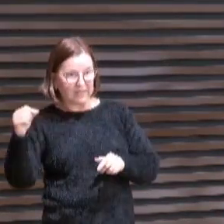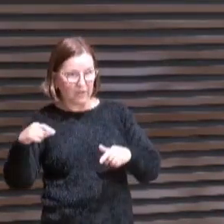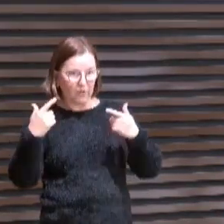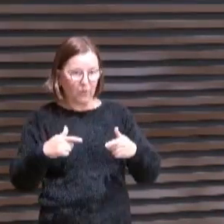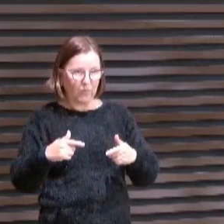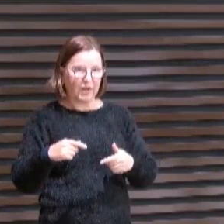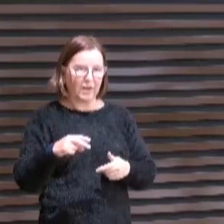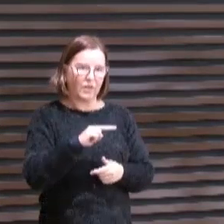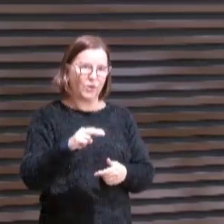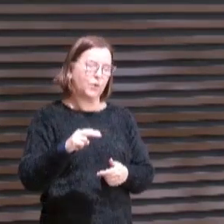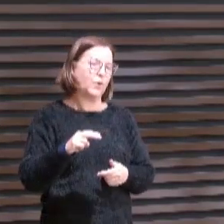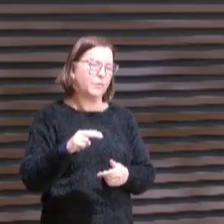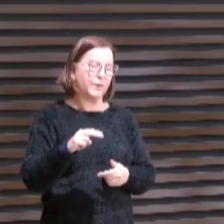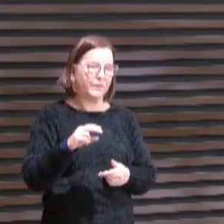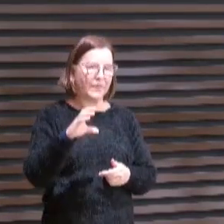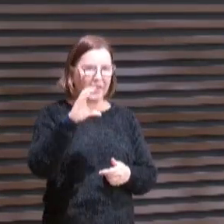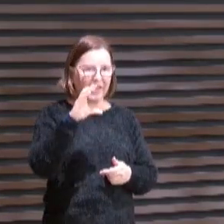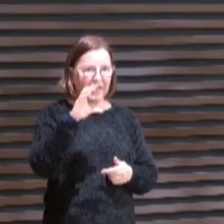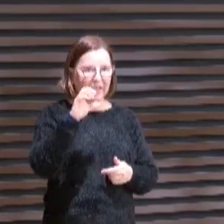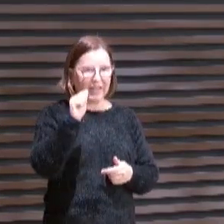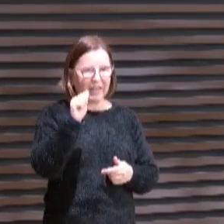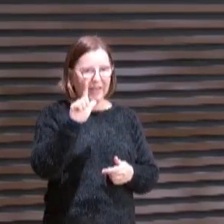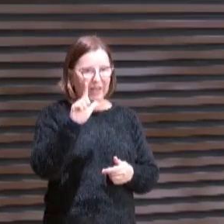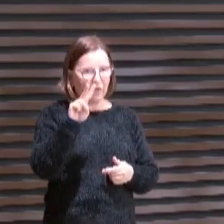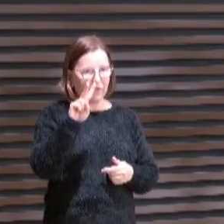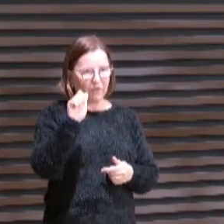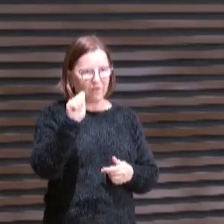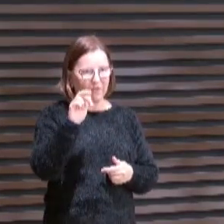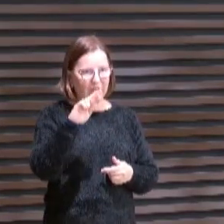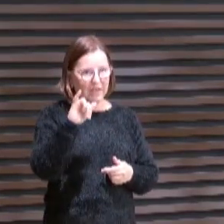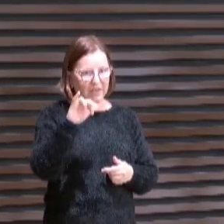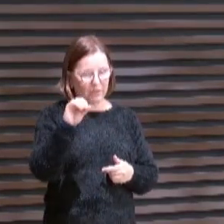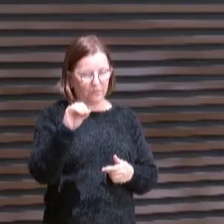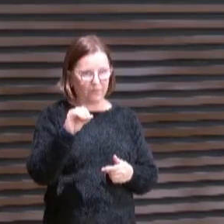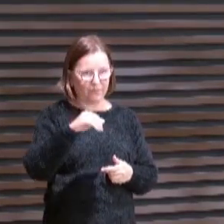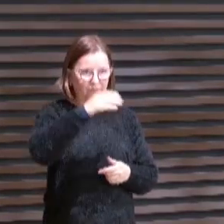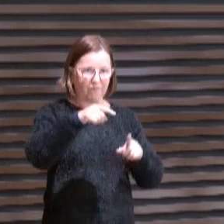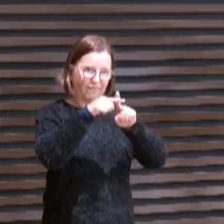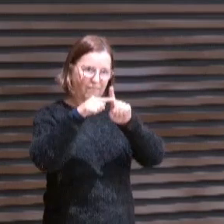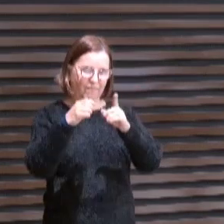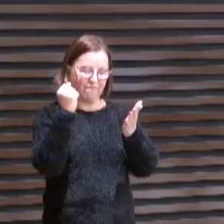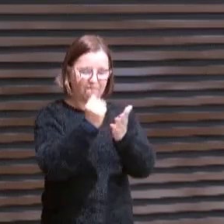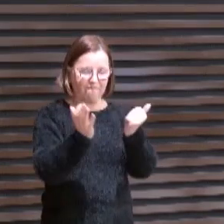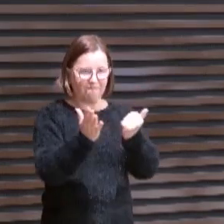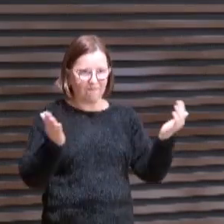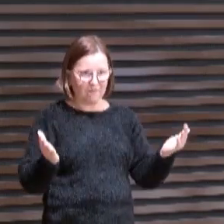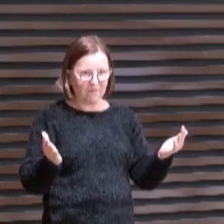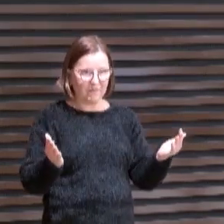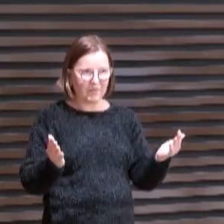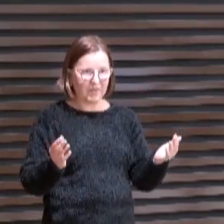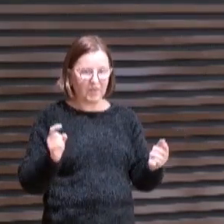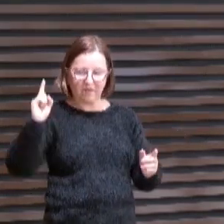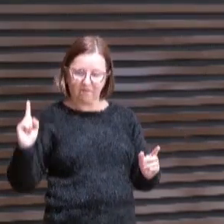Calvário, Gólgota em hebraico, onde o crucificaram, e com ele outros dois, um de cada lado,